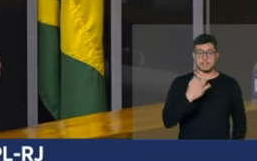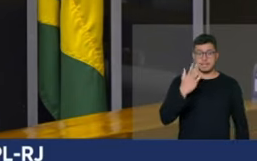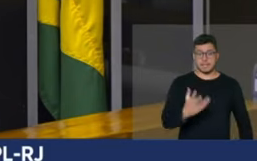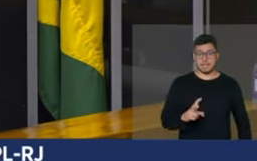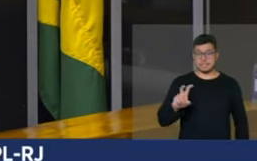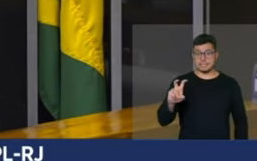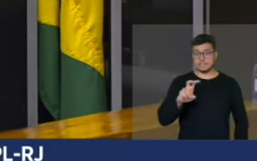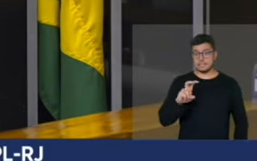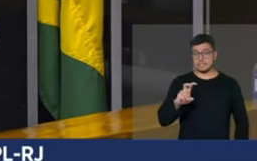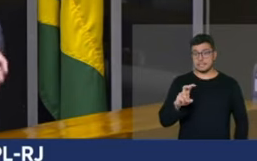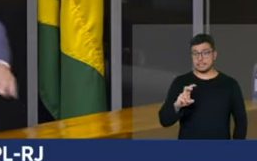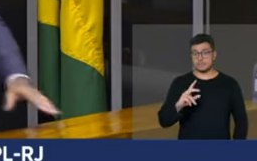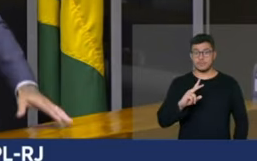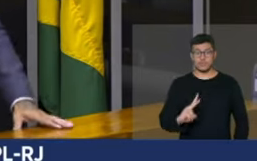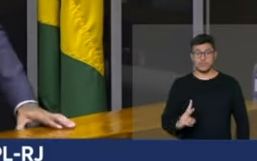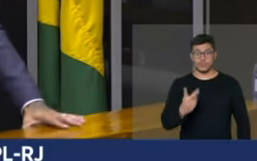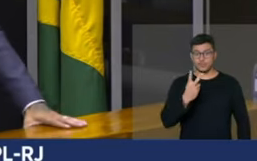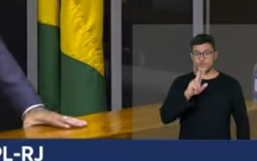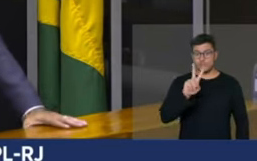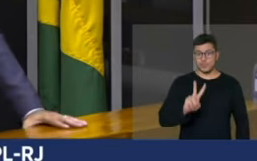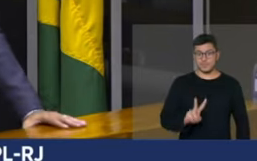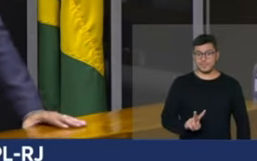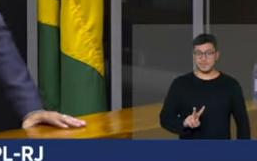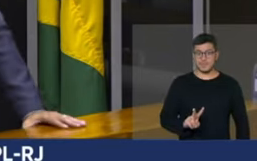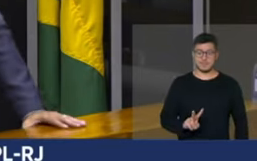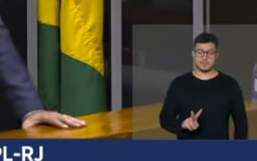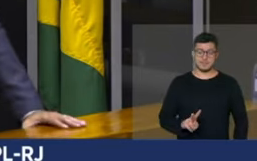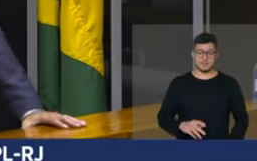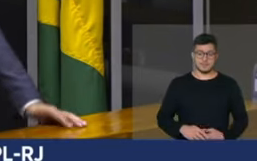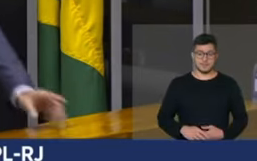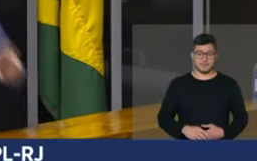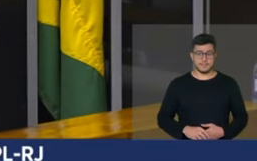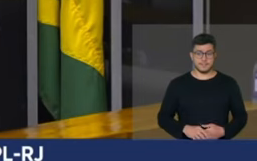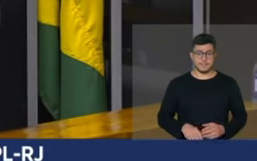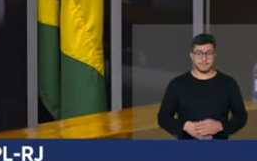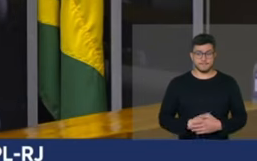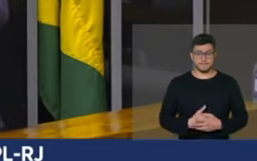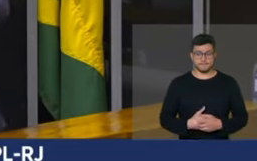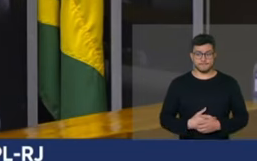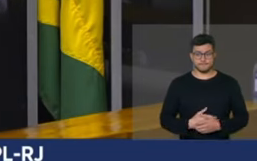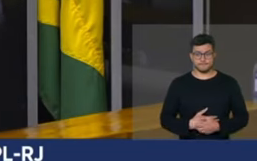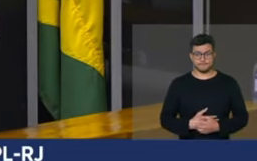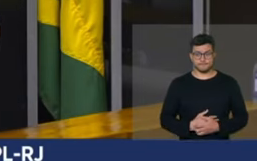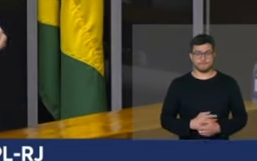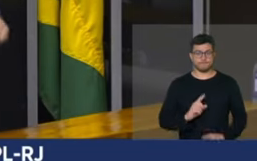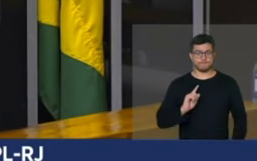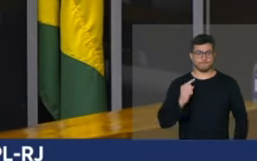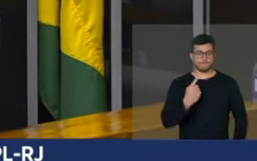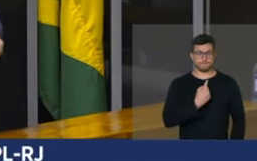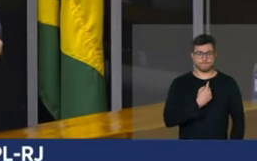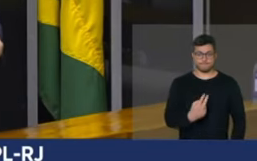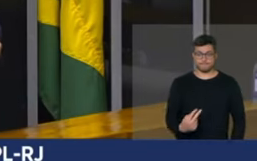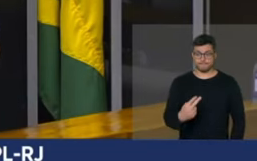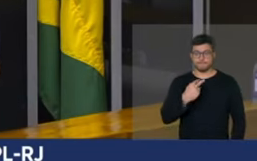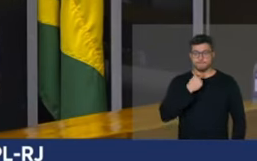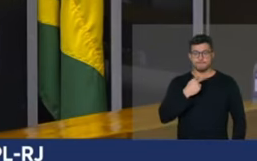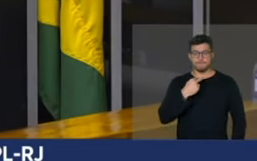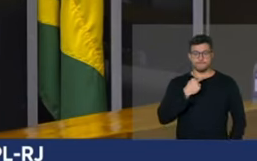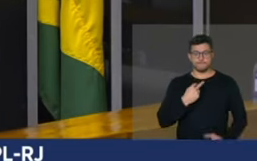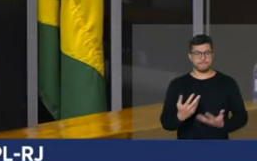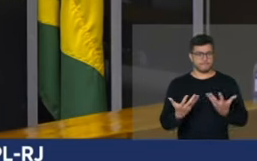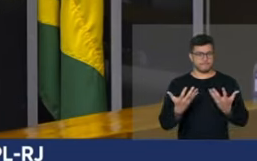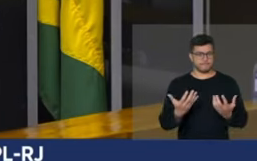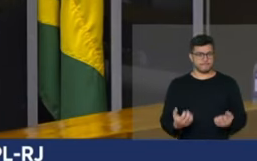em 2 turnos em cada casa do Congresso Nacional. Não podemos permitir com que esse